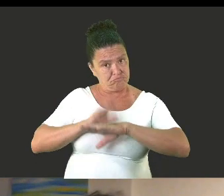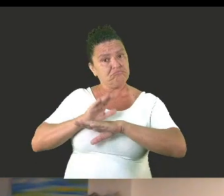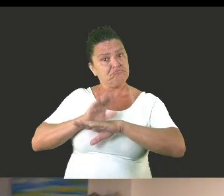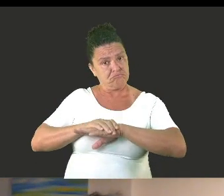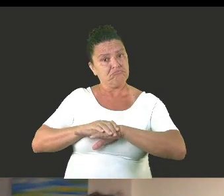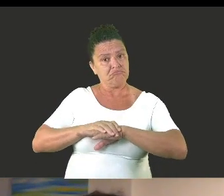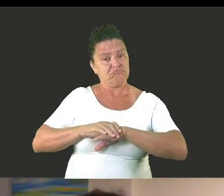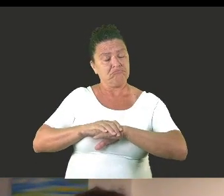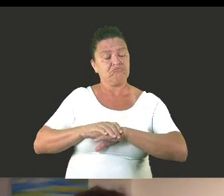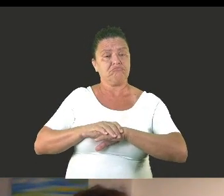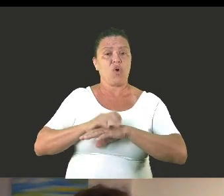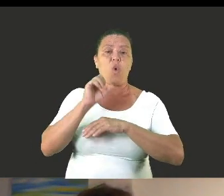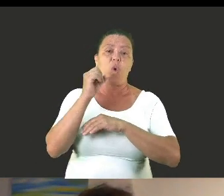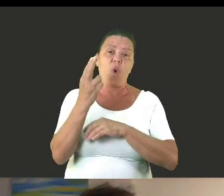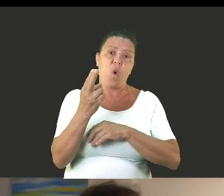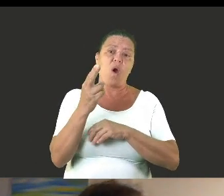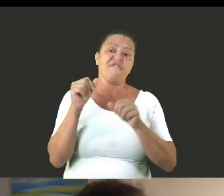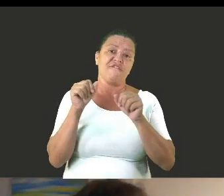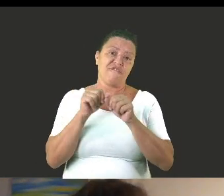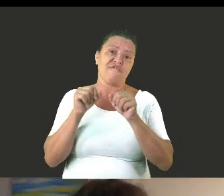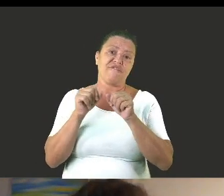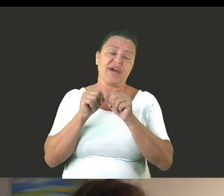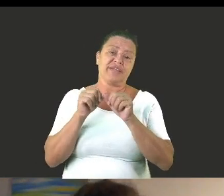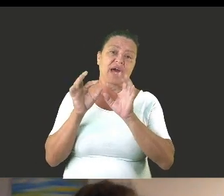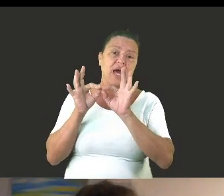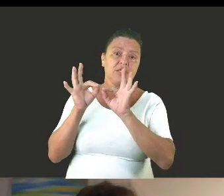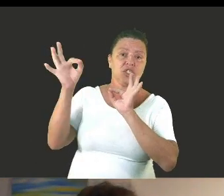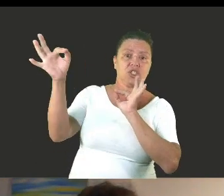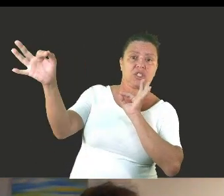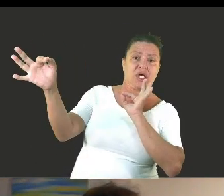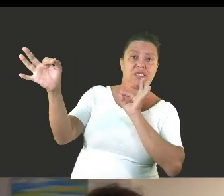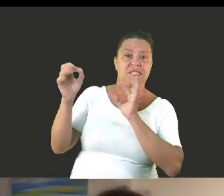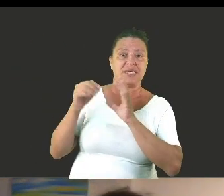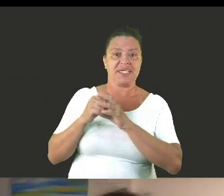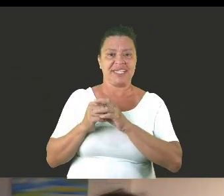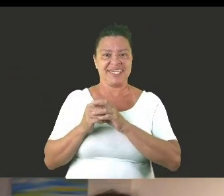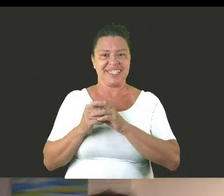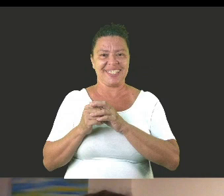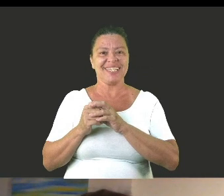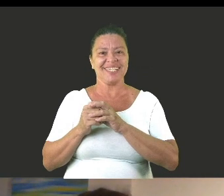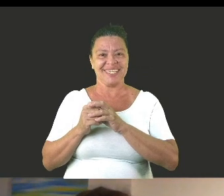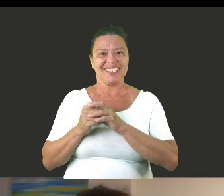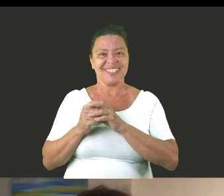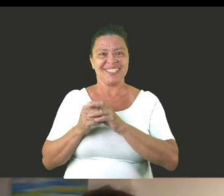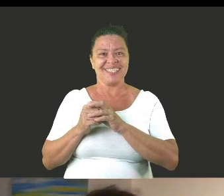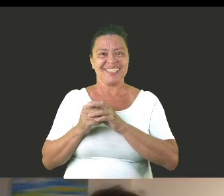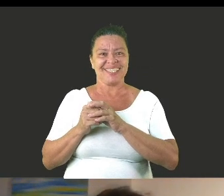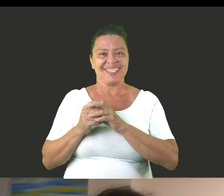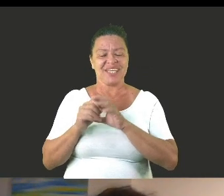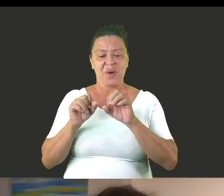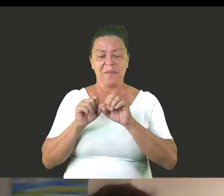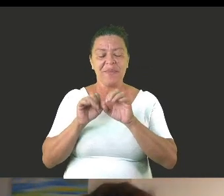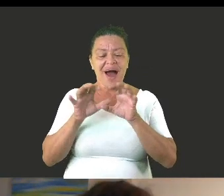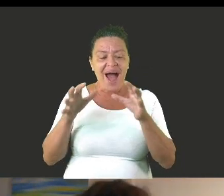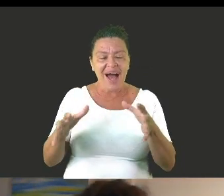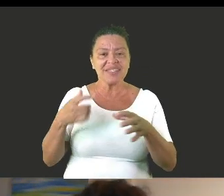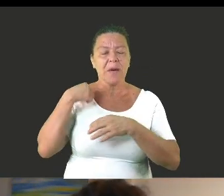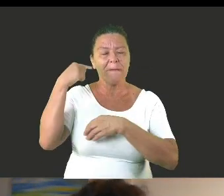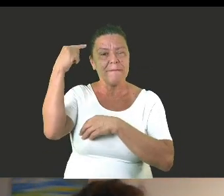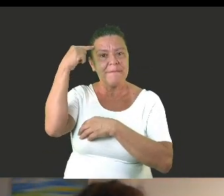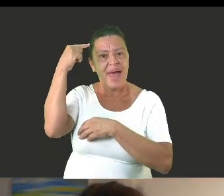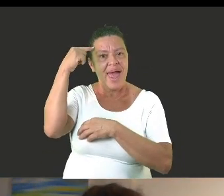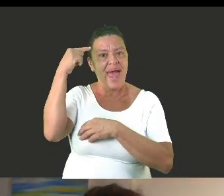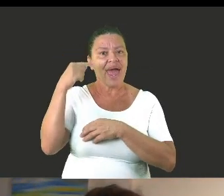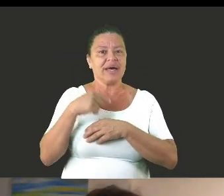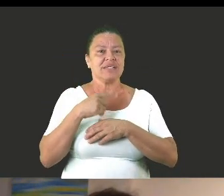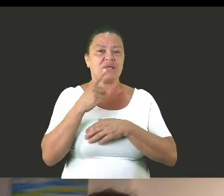como ela pode ser feita à distância, como é o caso dos passes à distância, quando um médium curador,